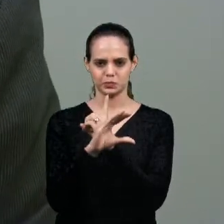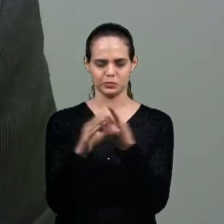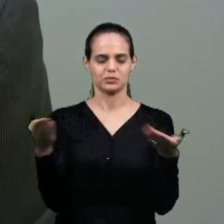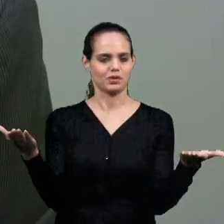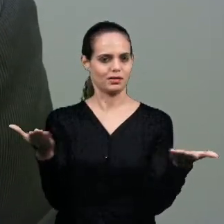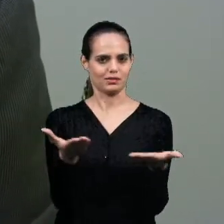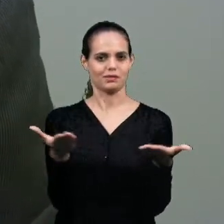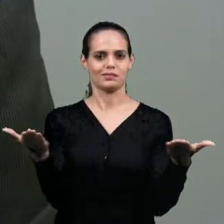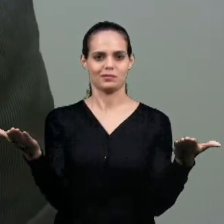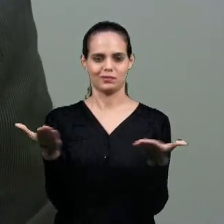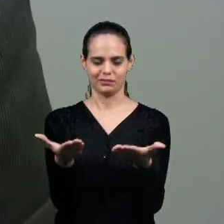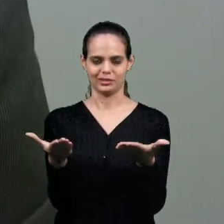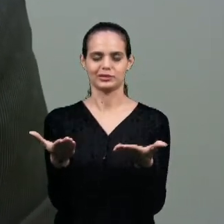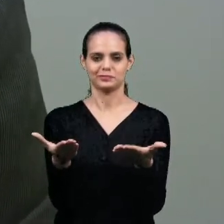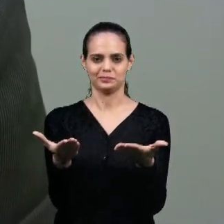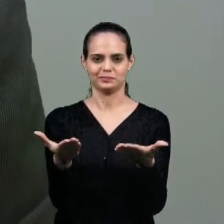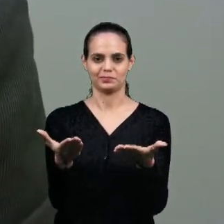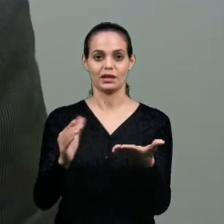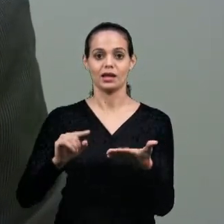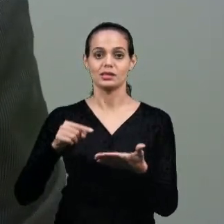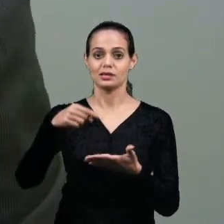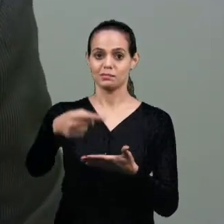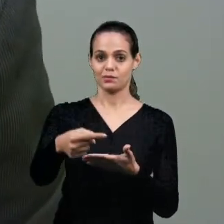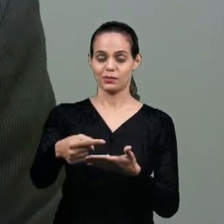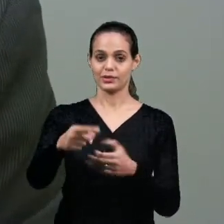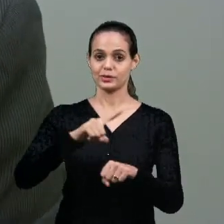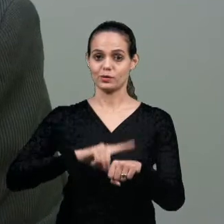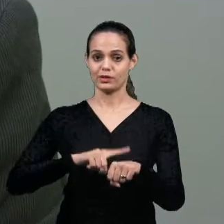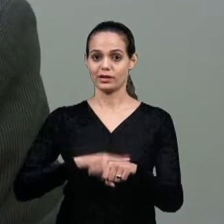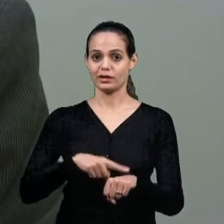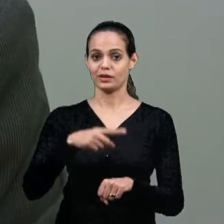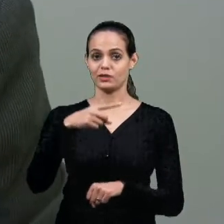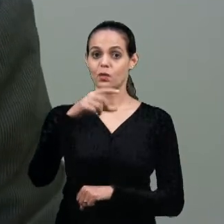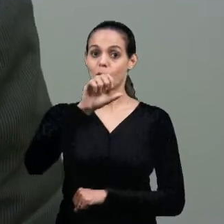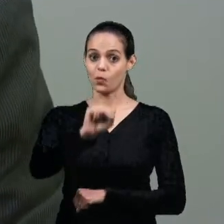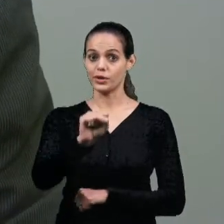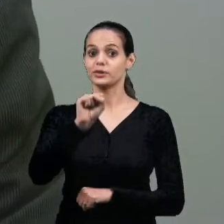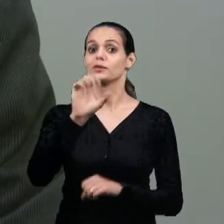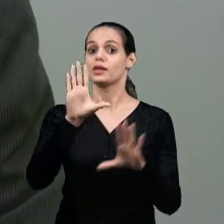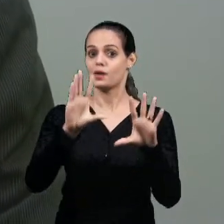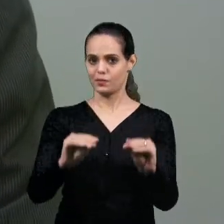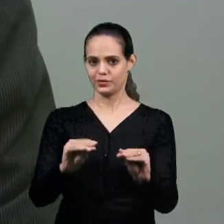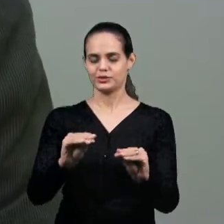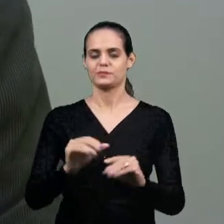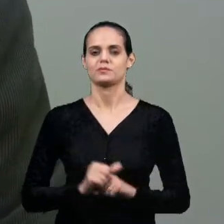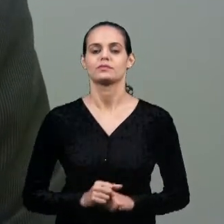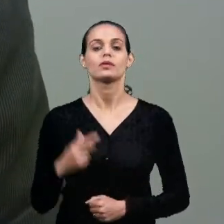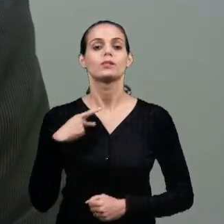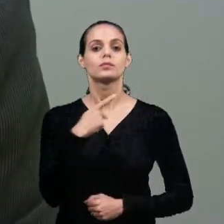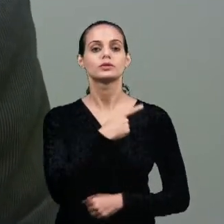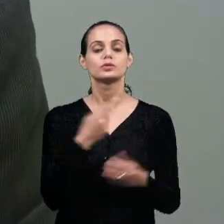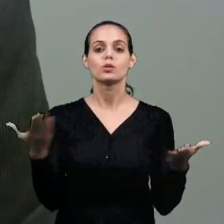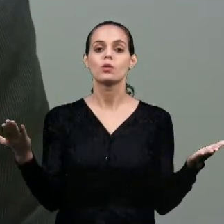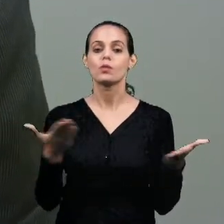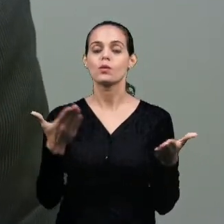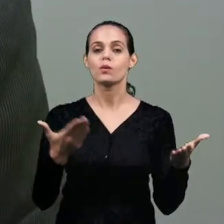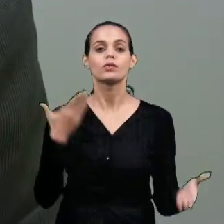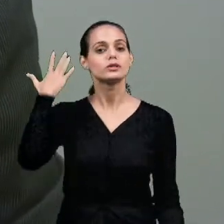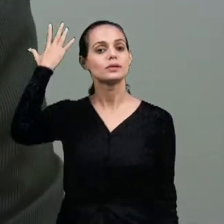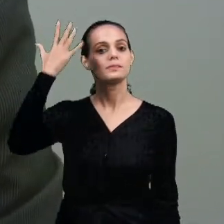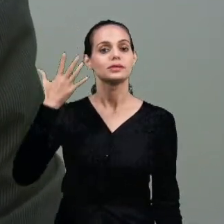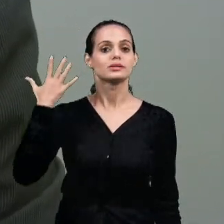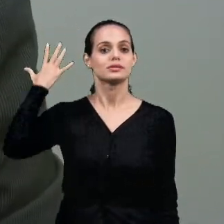antecede ao culto às 20 horas. E o pastor, que no caso conduzirá o culto desta